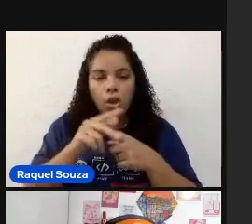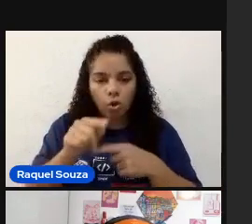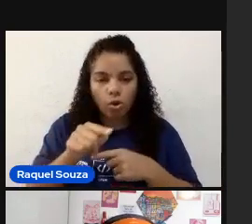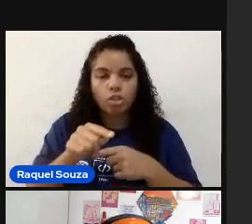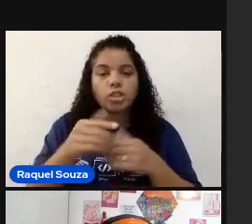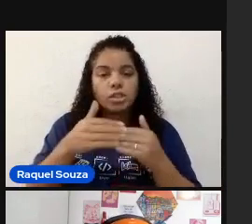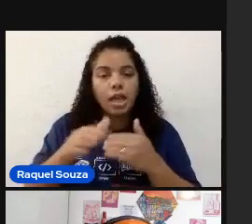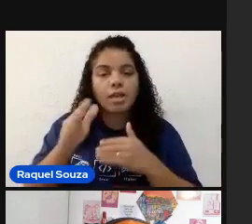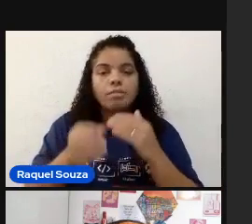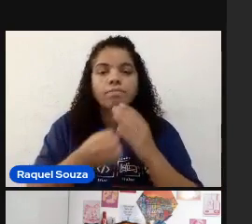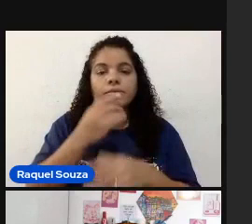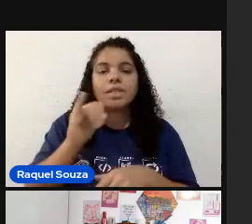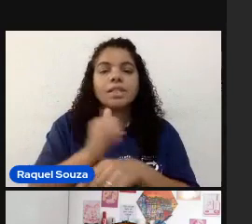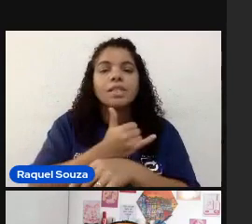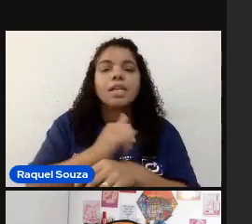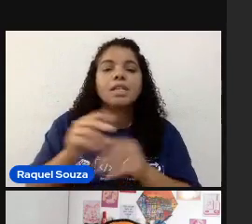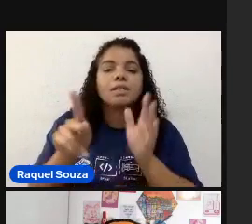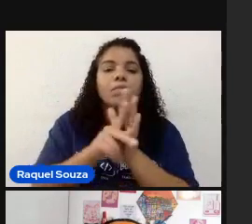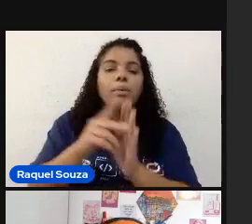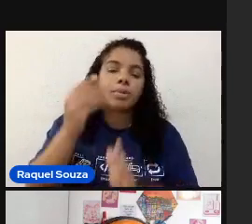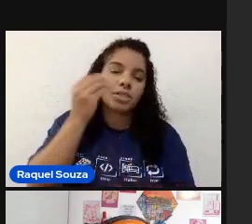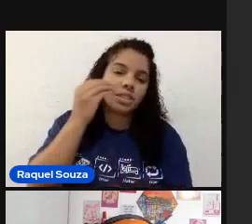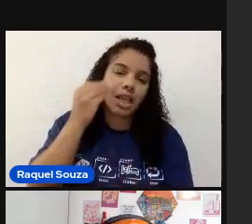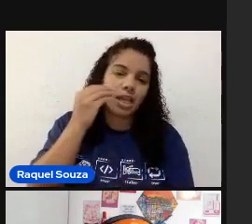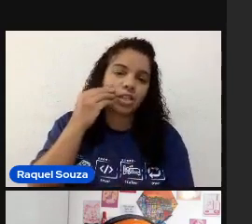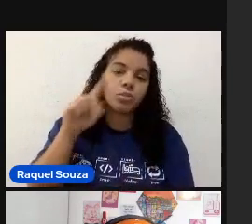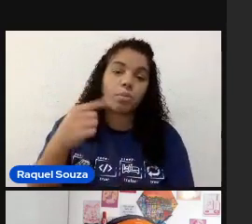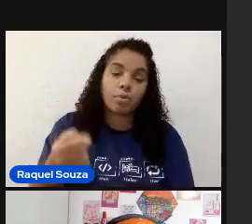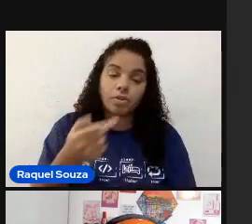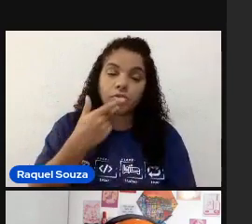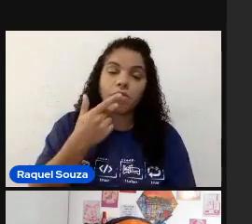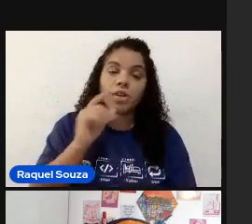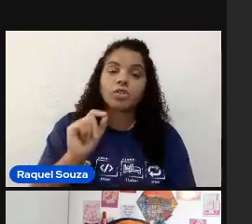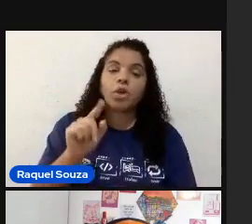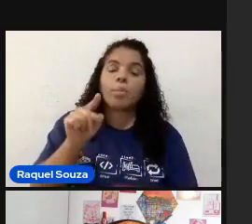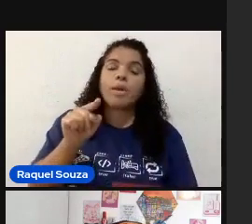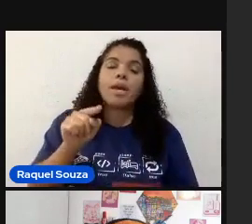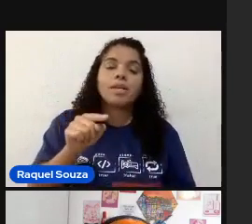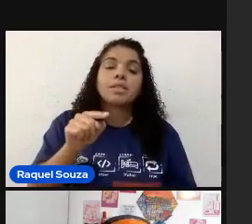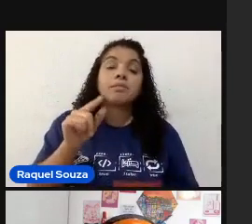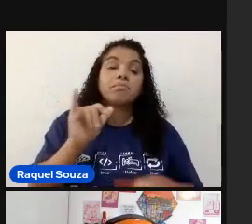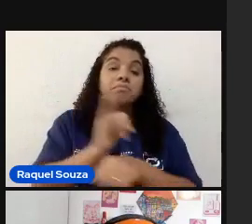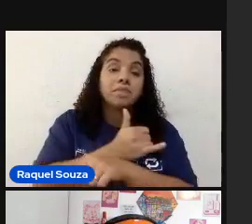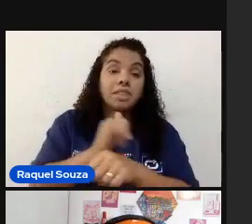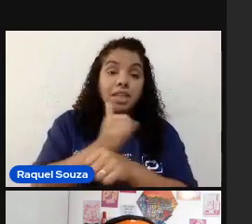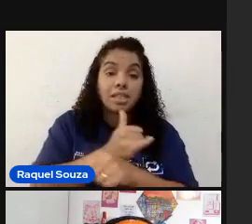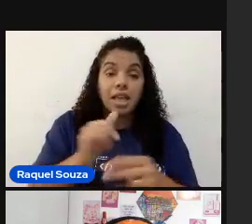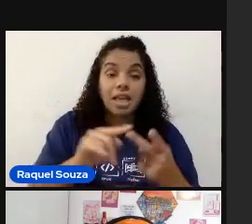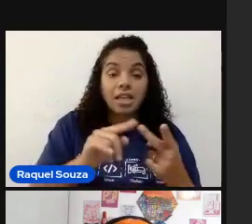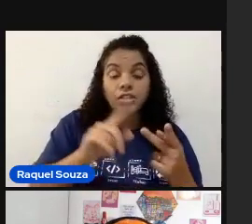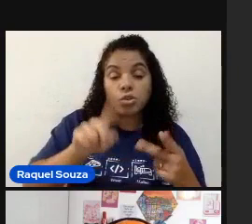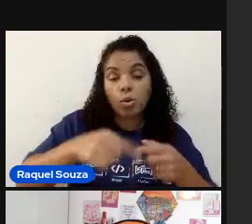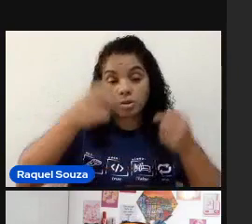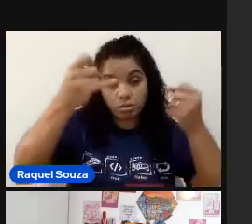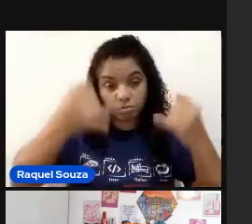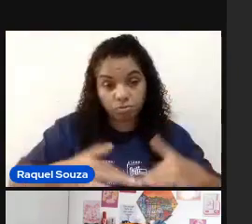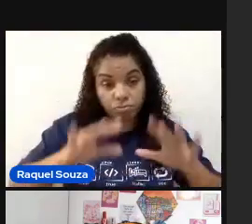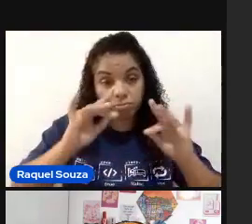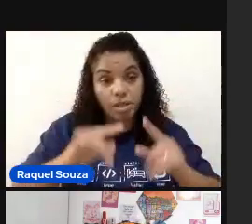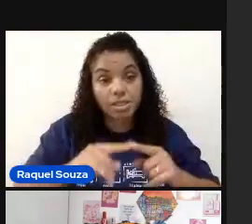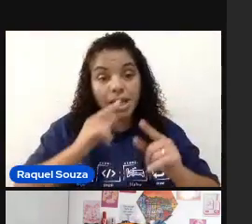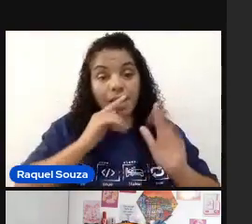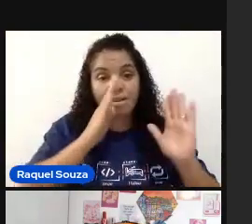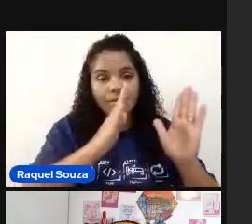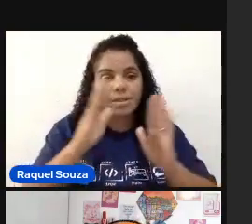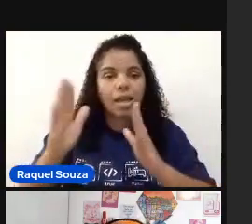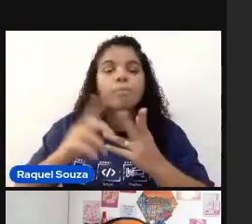a minha estratégia de teste. Então, mais para frente, a gente vai falar um pouquinho sobre essa estratégia, quando a gente destrinchar melhor essas etapas, a gente